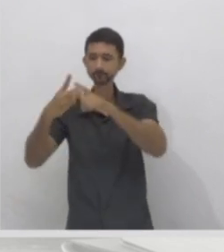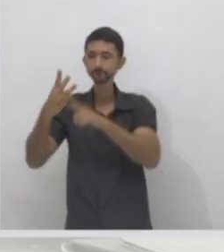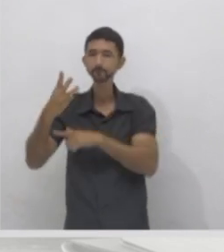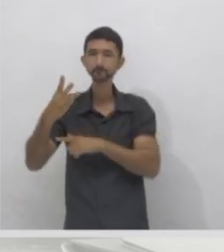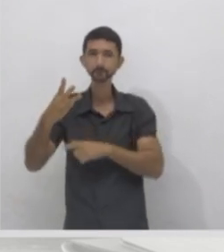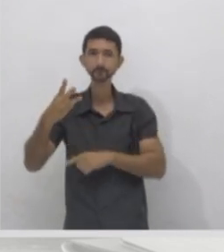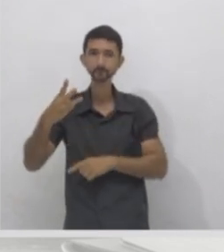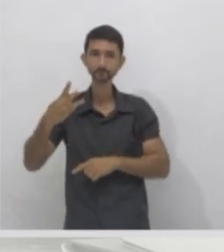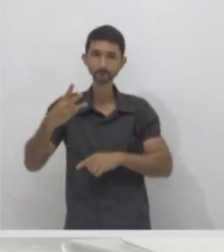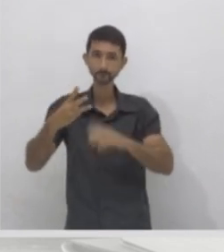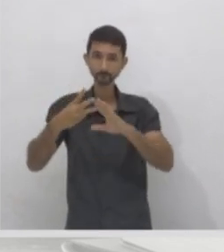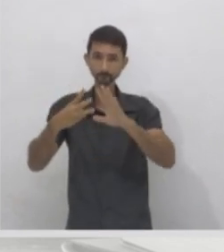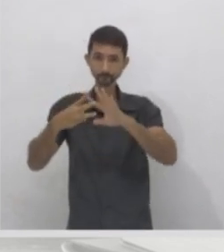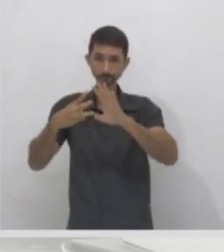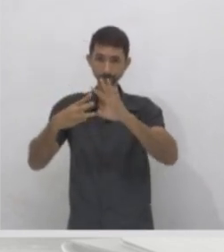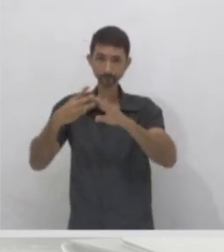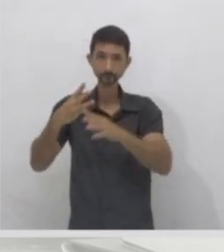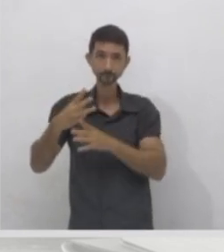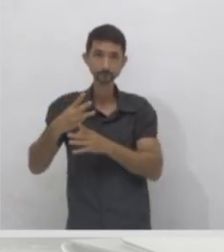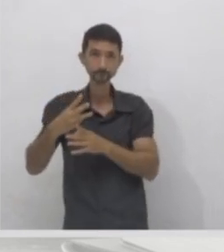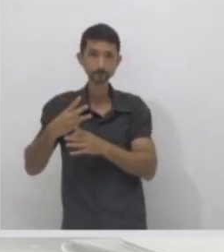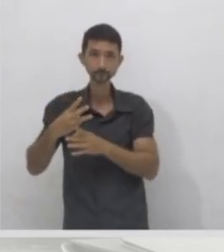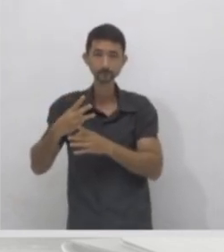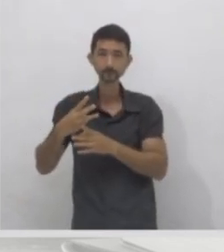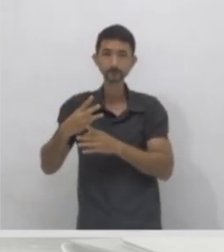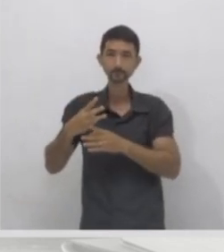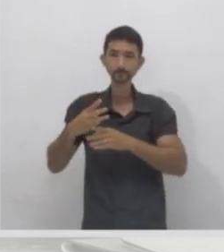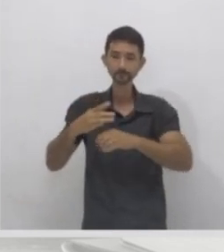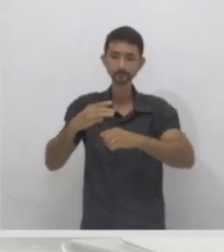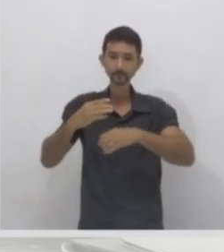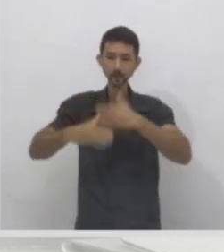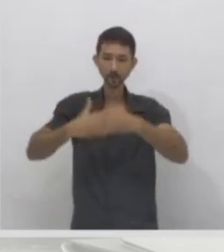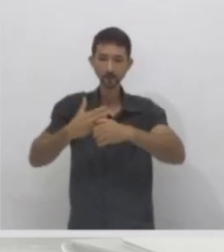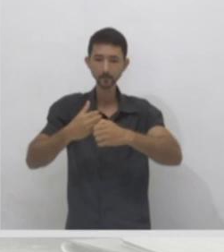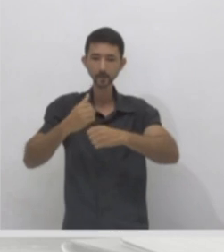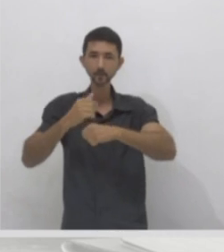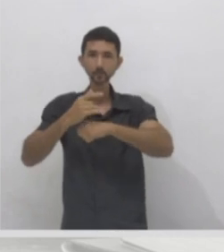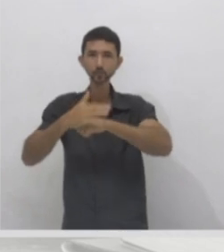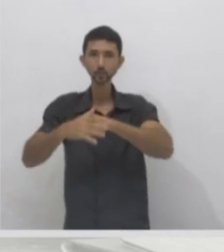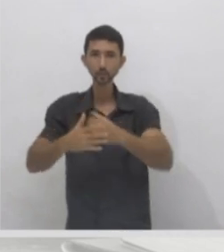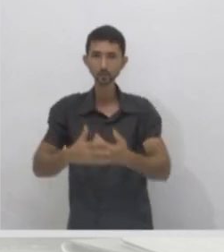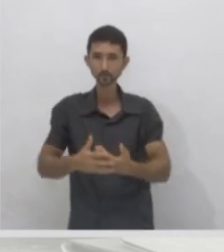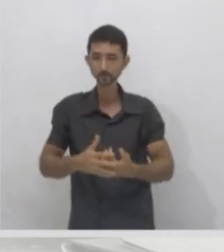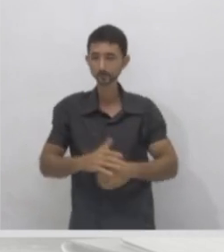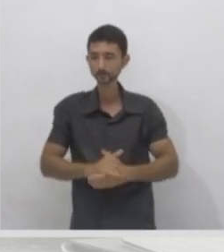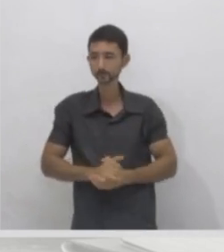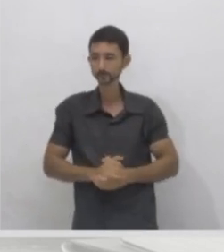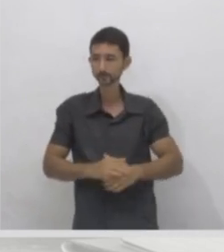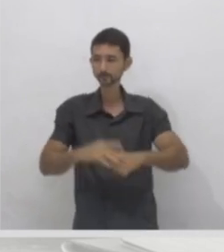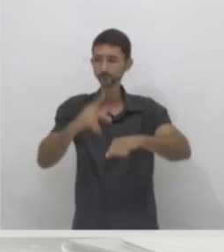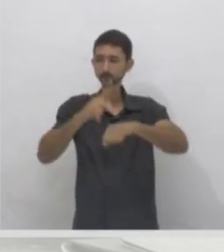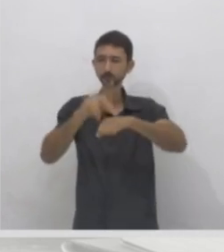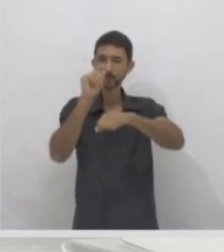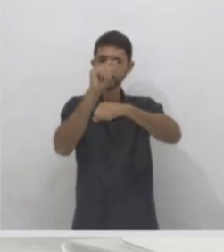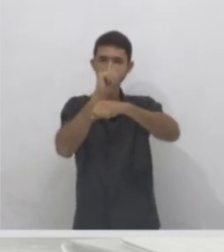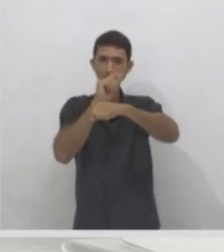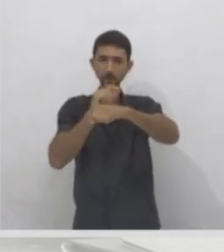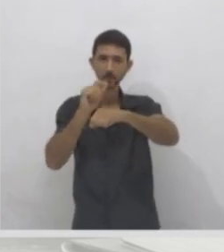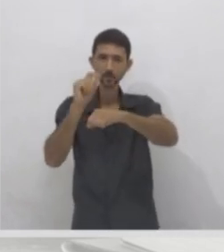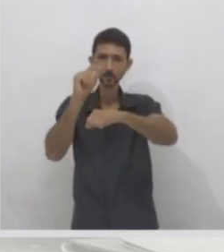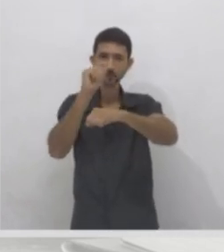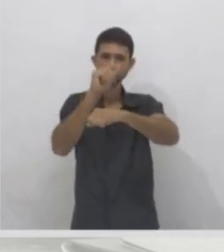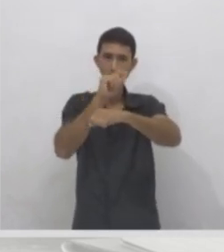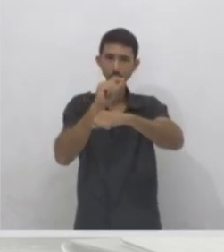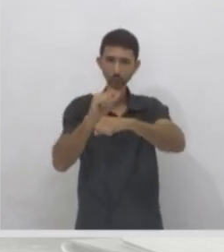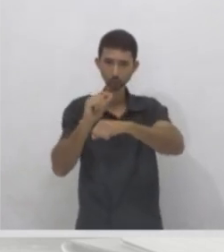tá? Não vamos confundir aí nessas divisões. A pré-história está dividida em período paleolítico, tá? Que nós vamos explicar